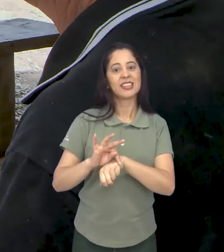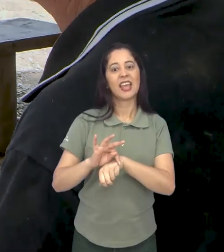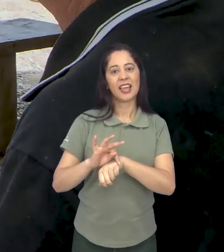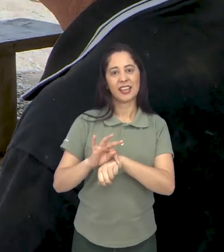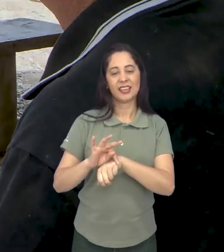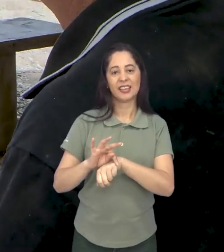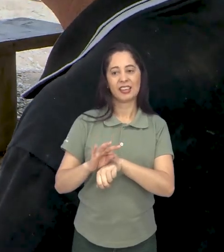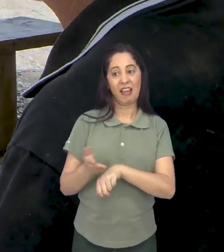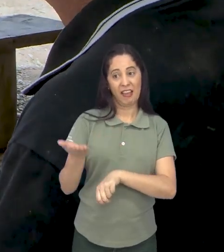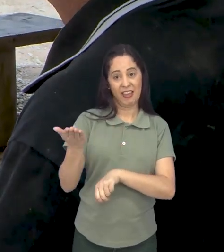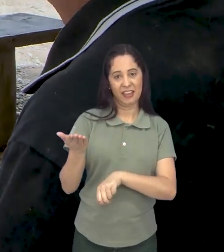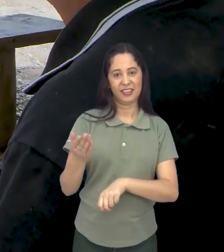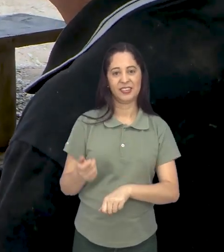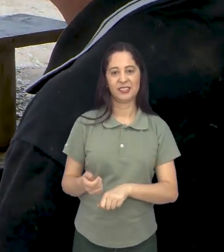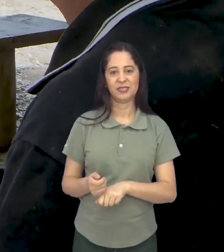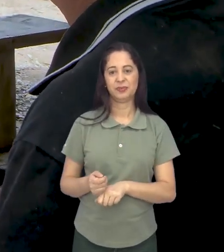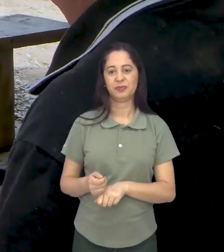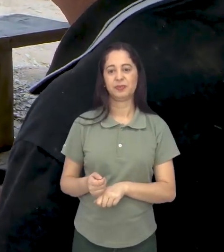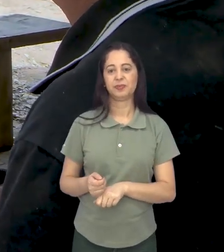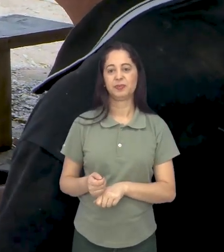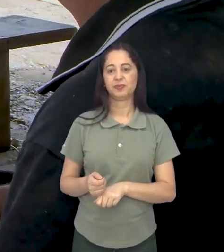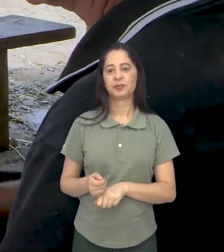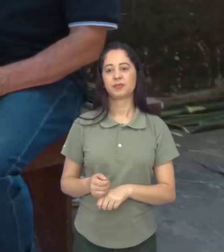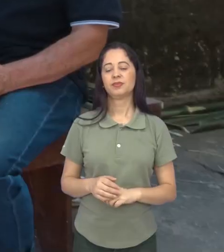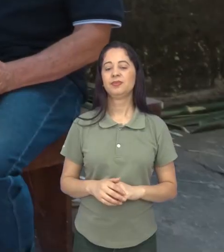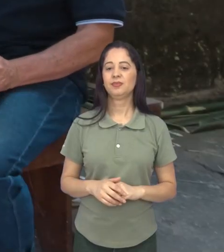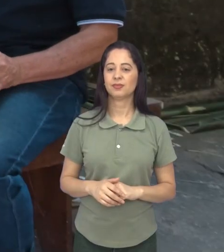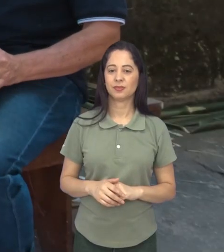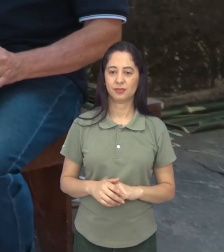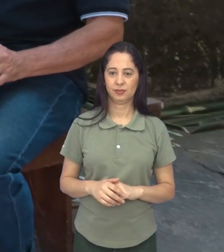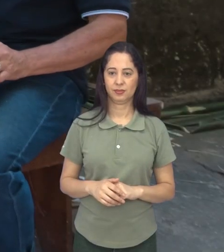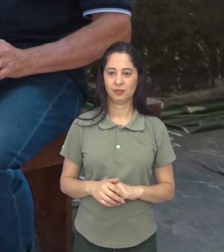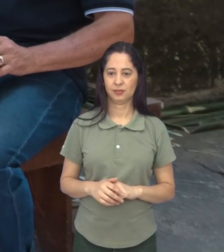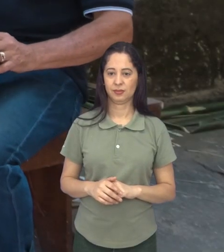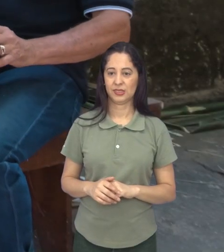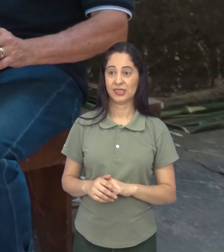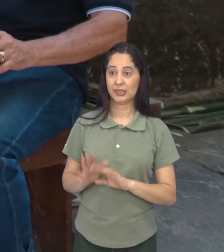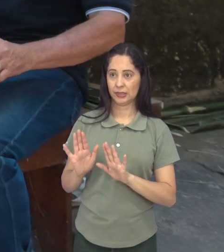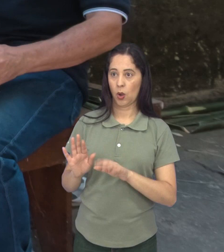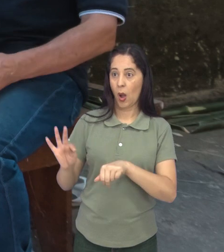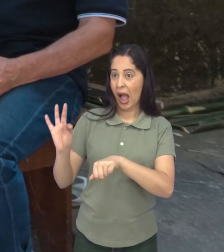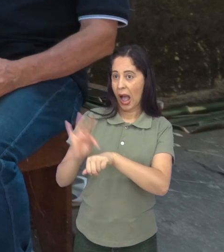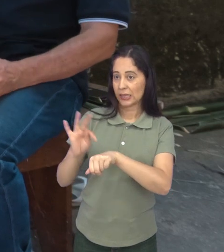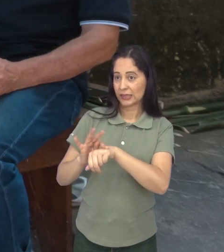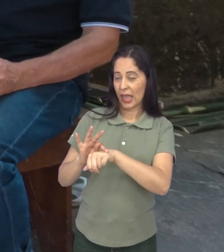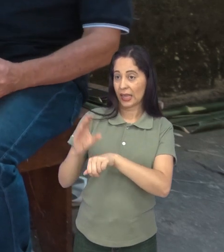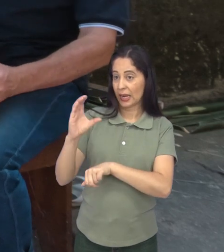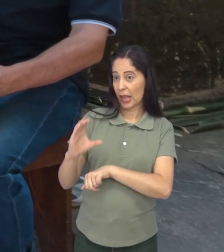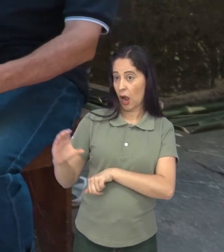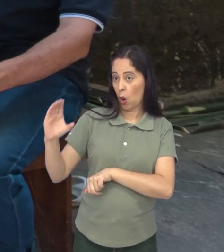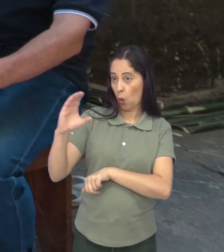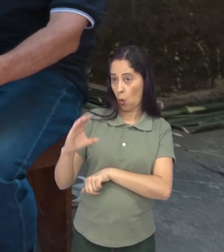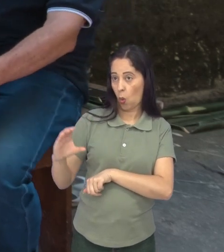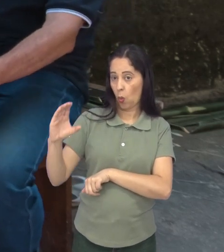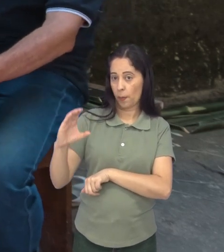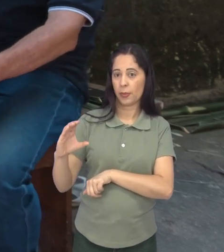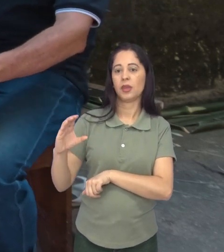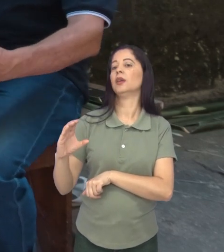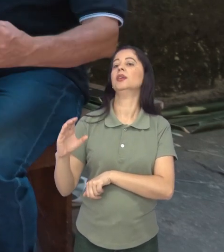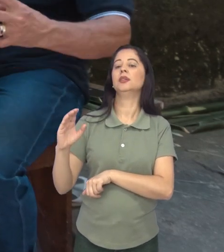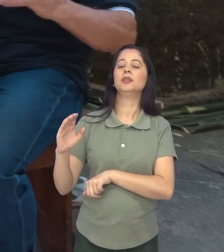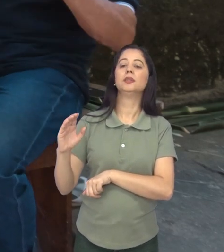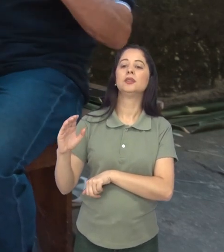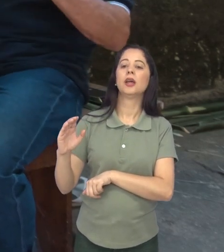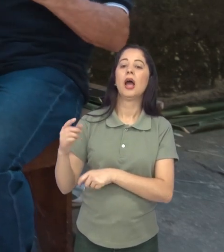técnica colombiana que o seu Jairo faz. Fala pra gente aí. A técnica colombiana, no caso, é